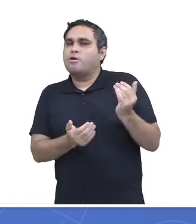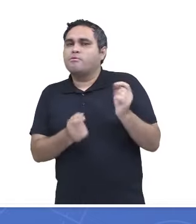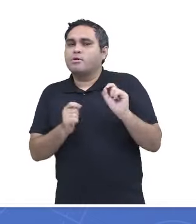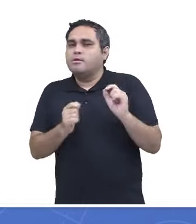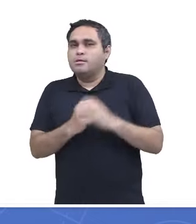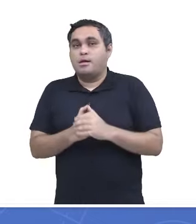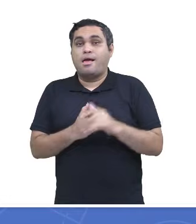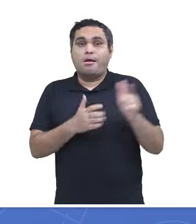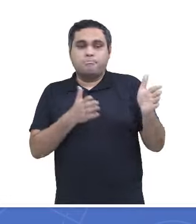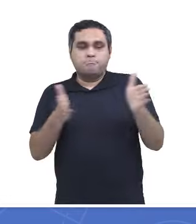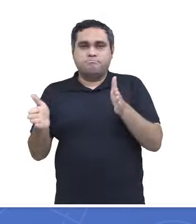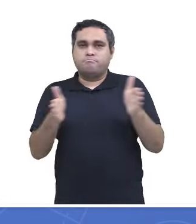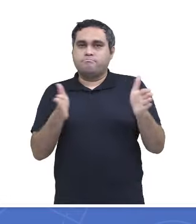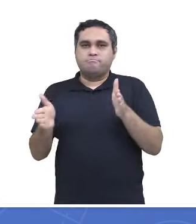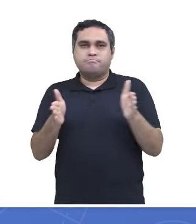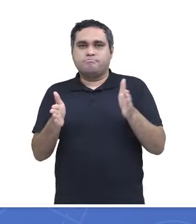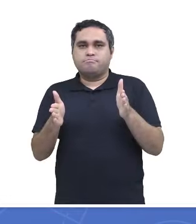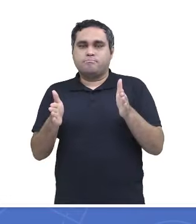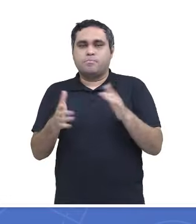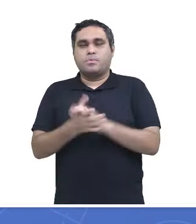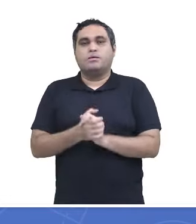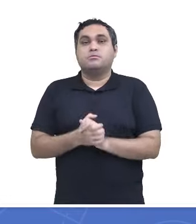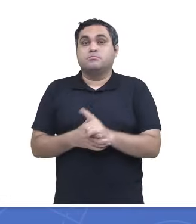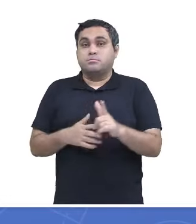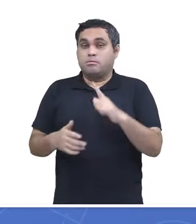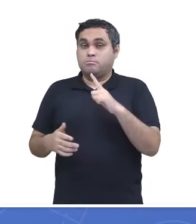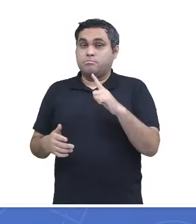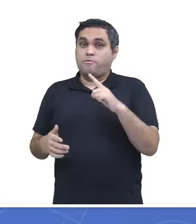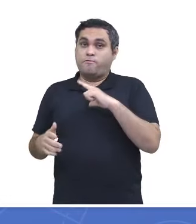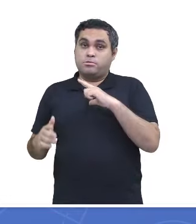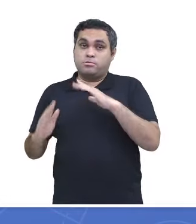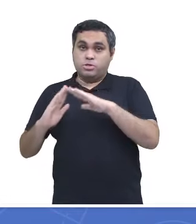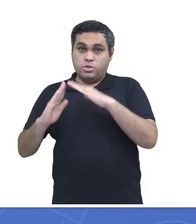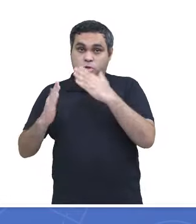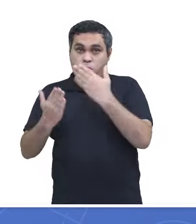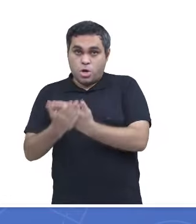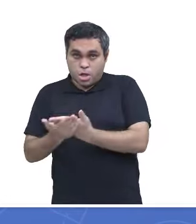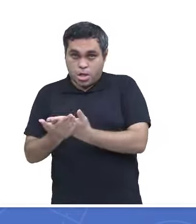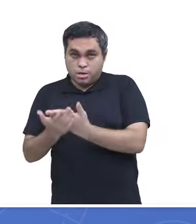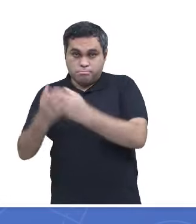de transição. Então, você saía da escola,